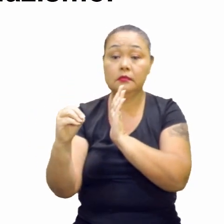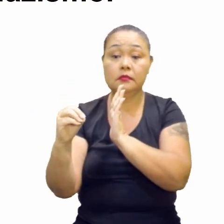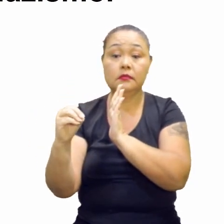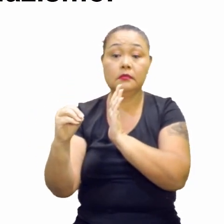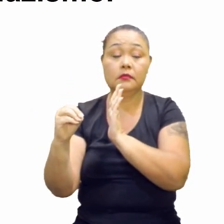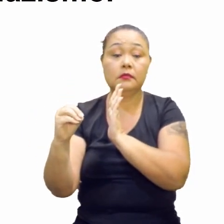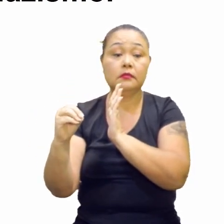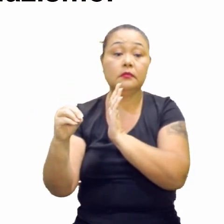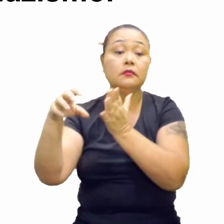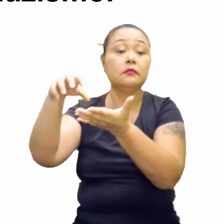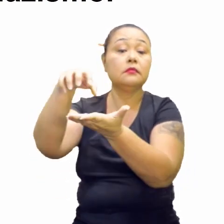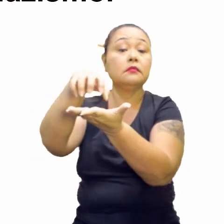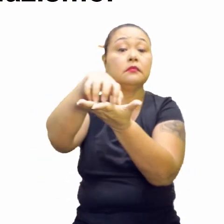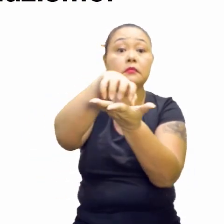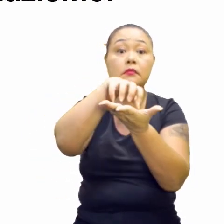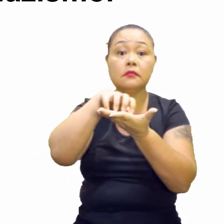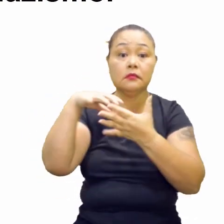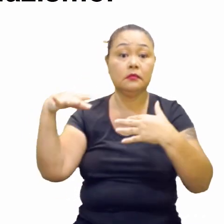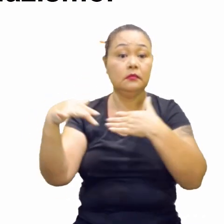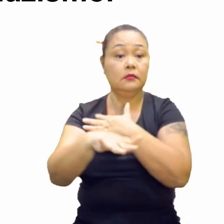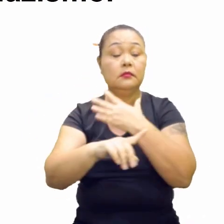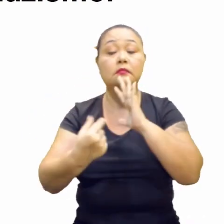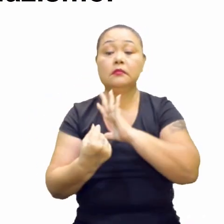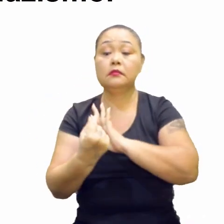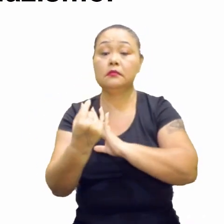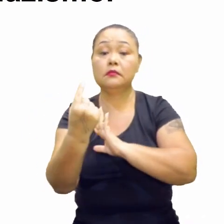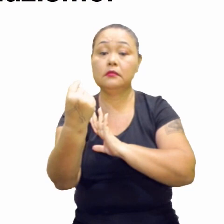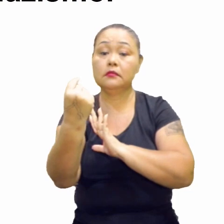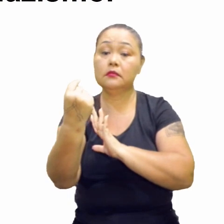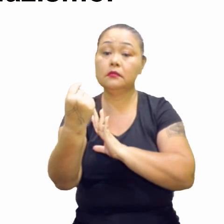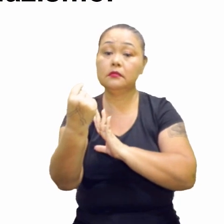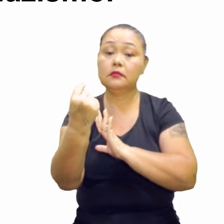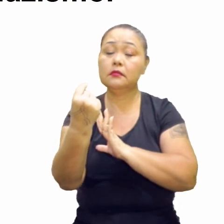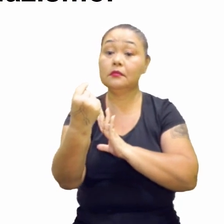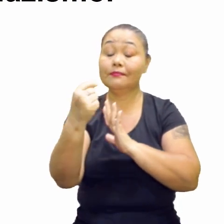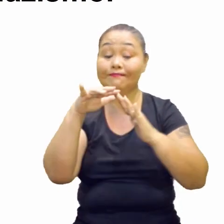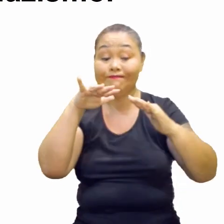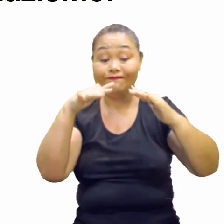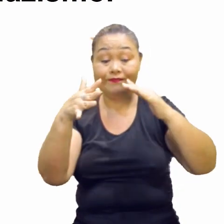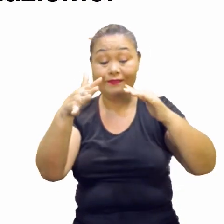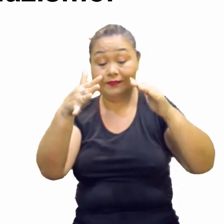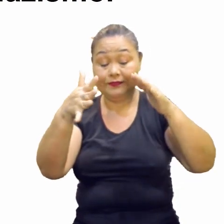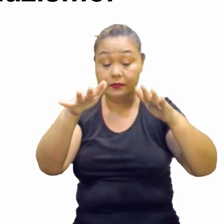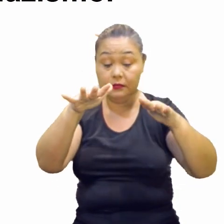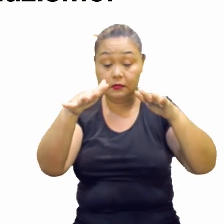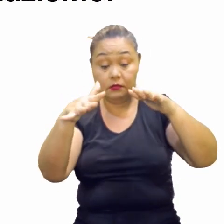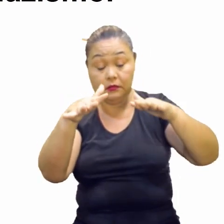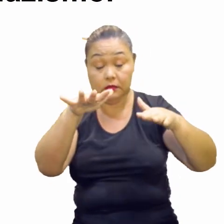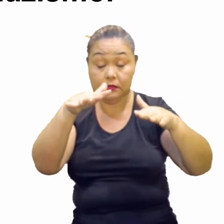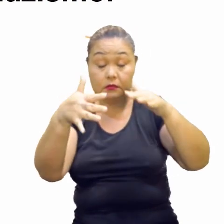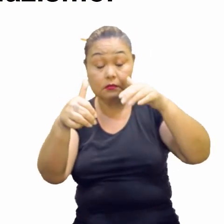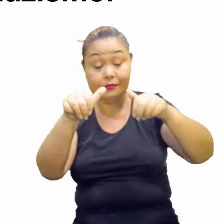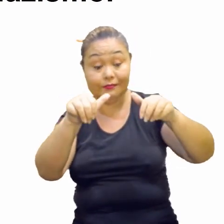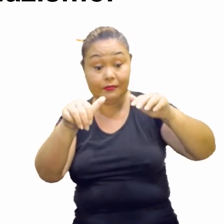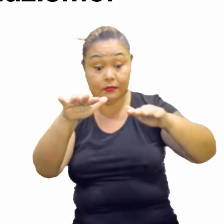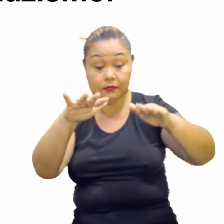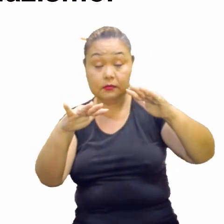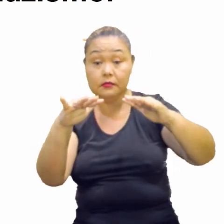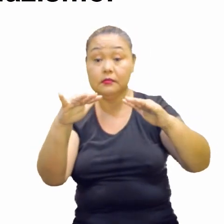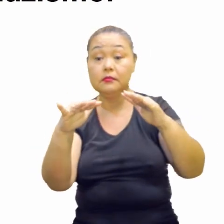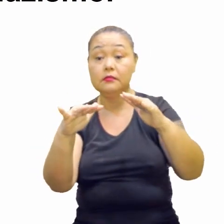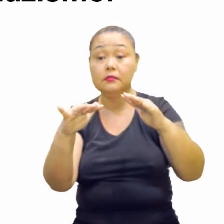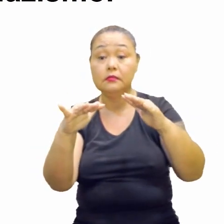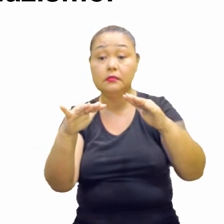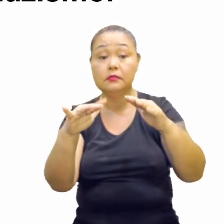Os centros econômicos capitalistas foram todos abalados. Nesse mesmo